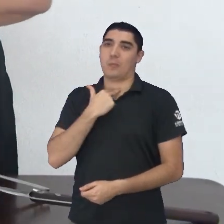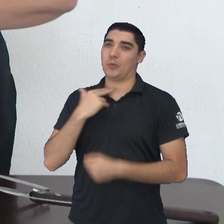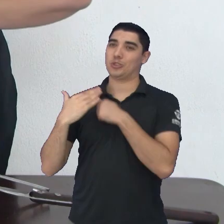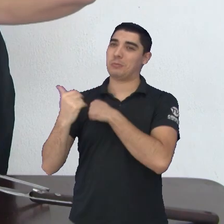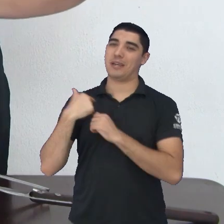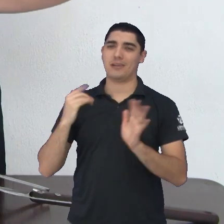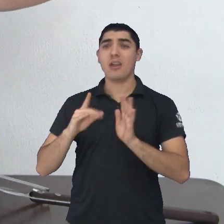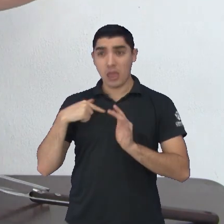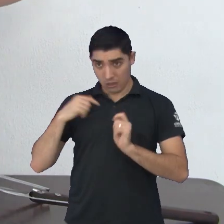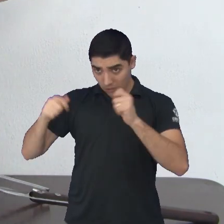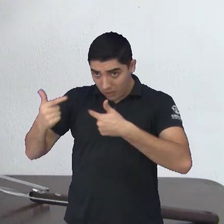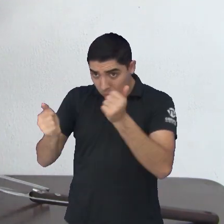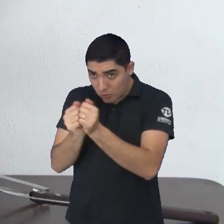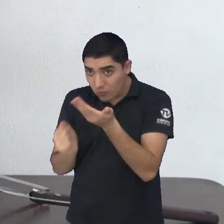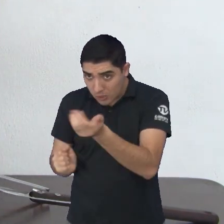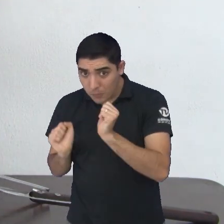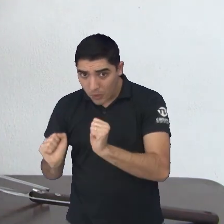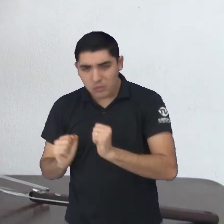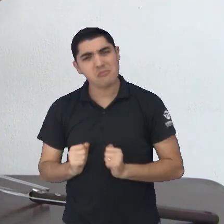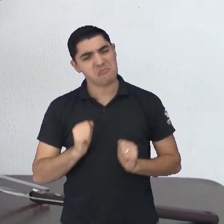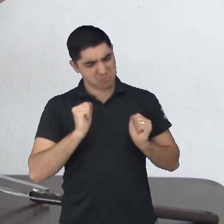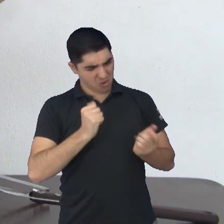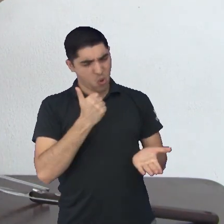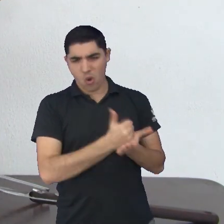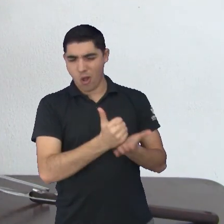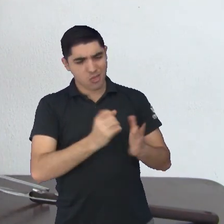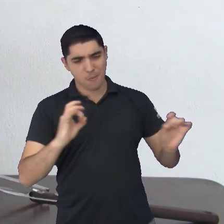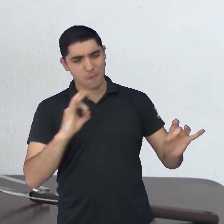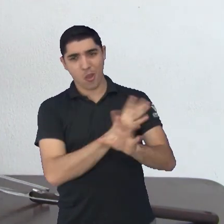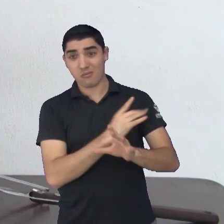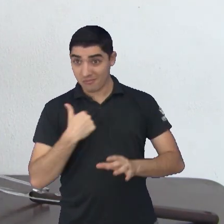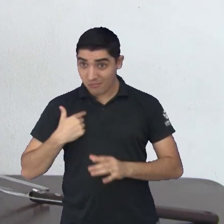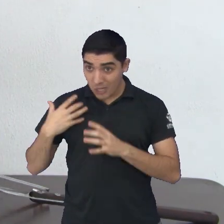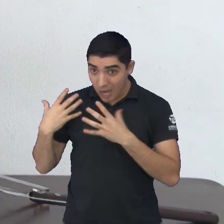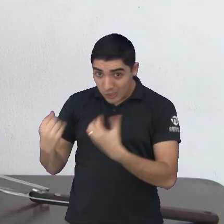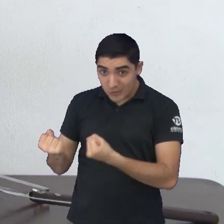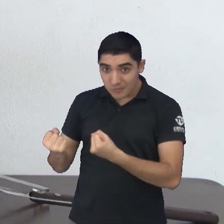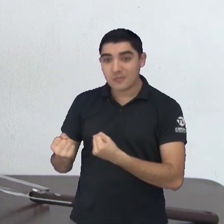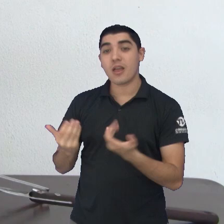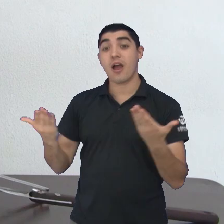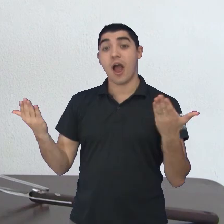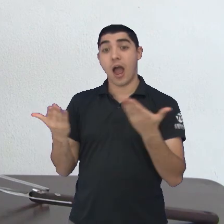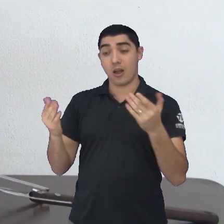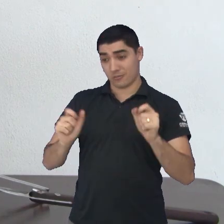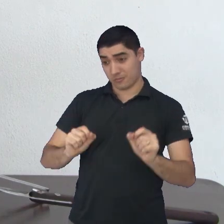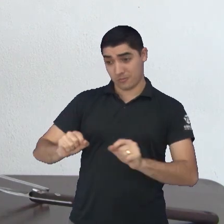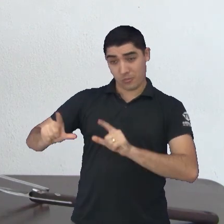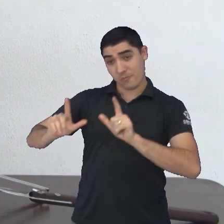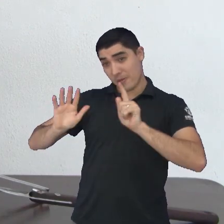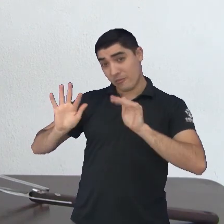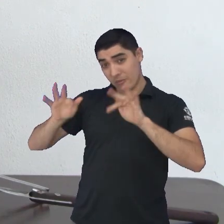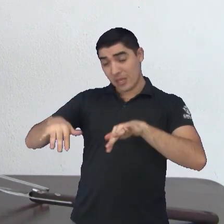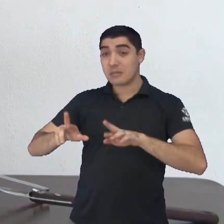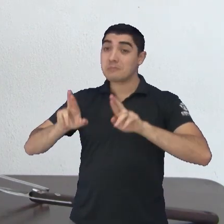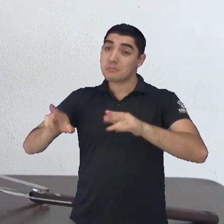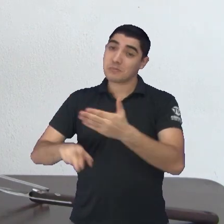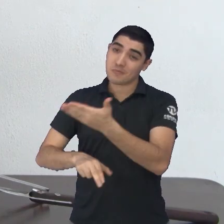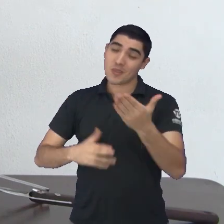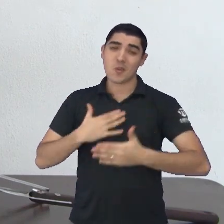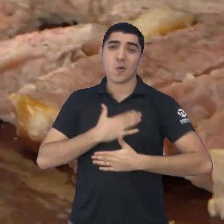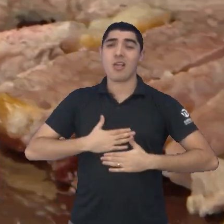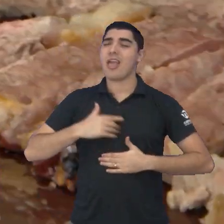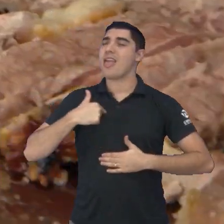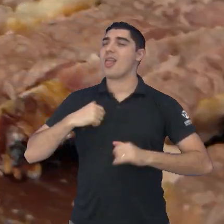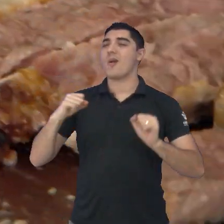posso trabalhar com o senhor no próximo churrasco? Tá contratada. Tô contratada? Fernanda, vou ficar por aqui. Eu espero que vocês tenham gostado. Eu